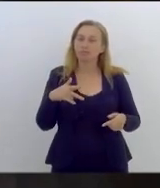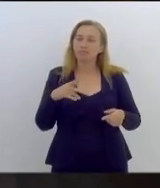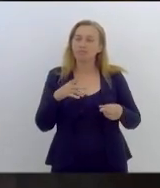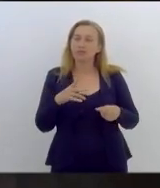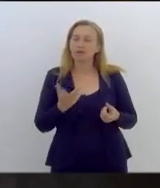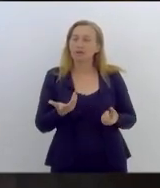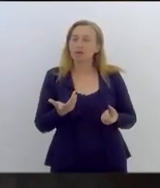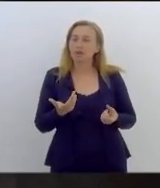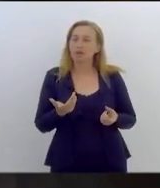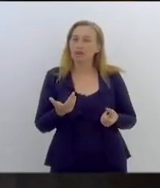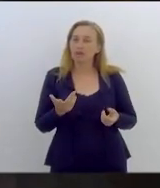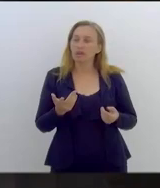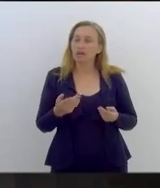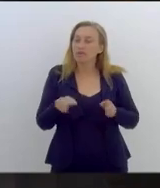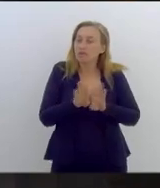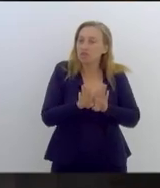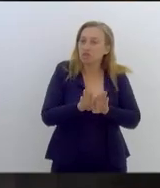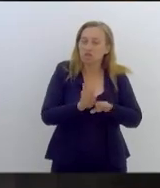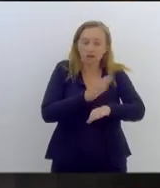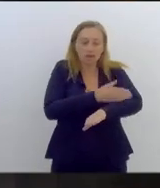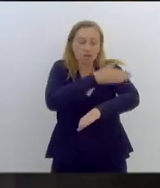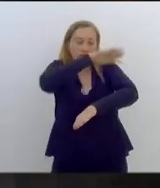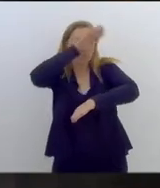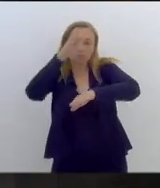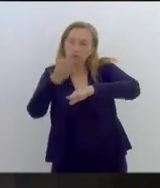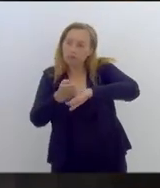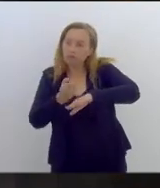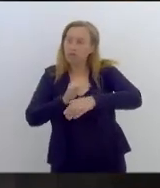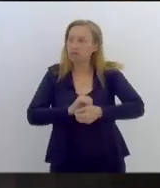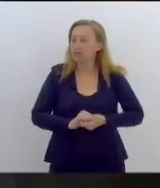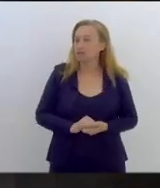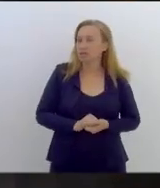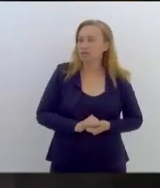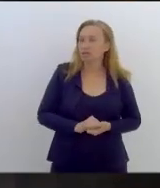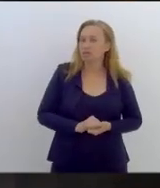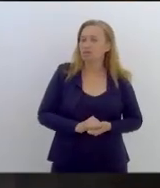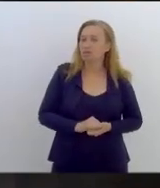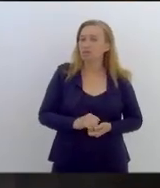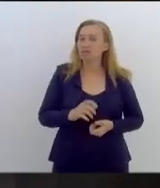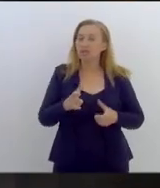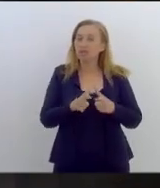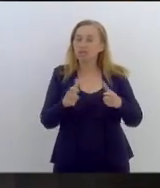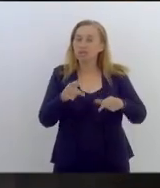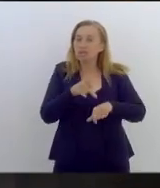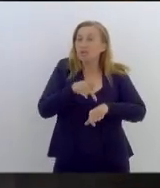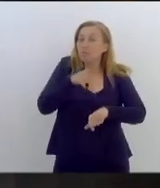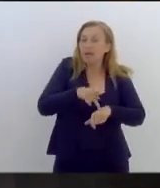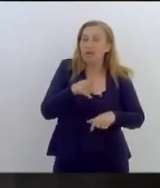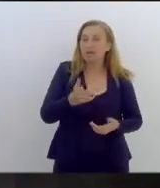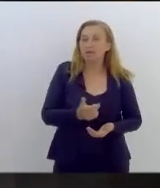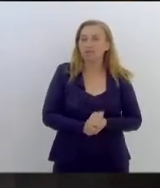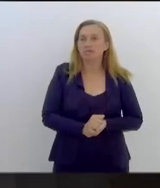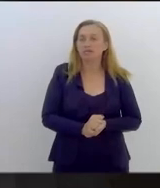encostas, os nossos rochedos, as nossas grandes pedras. Isso são esculturas,